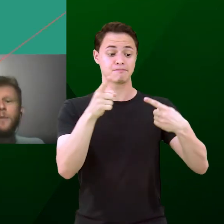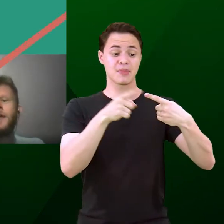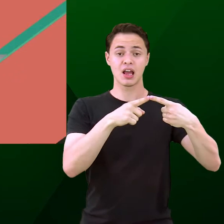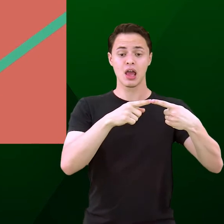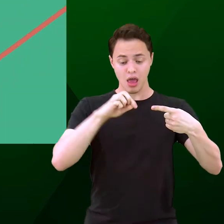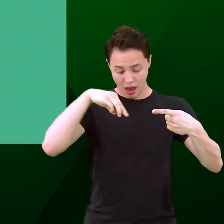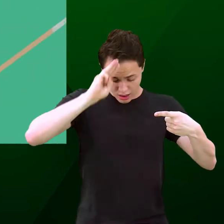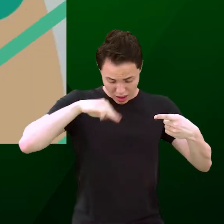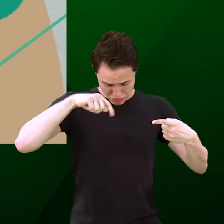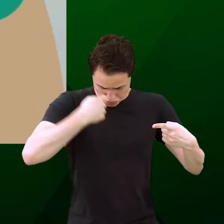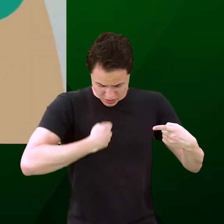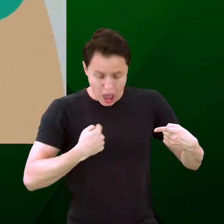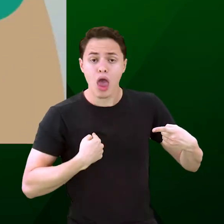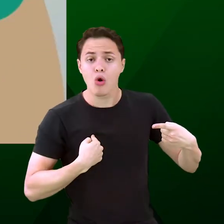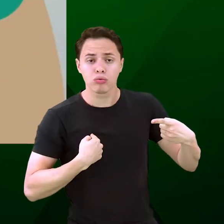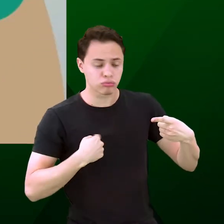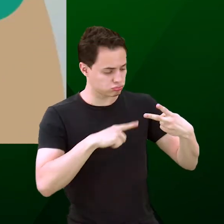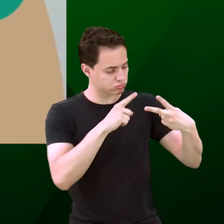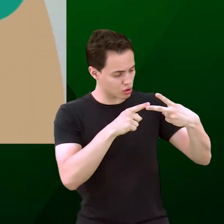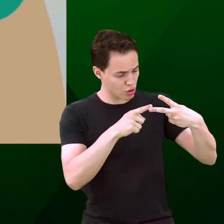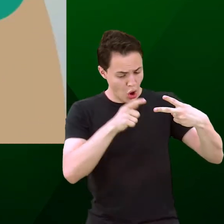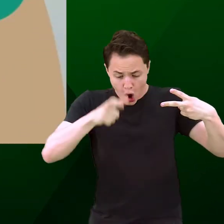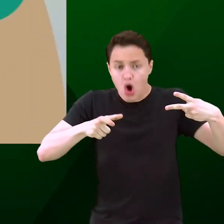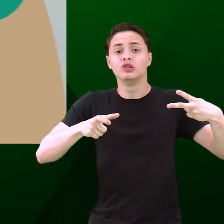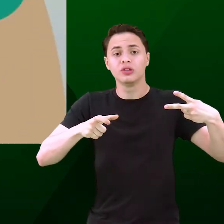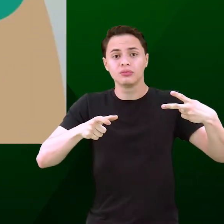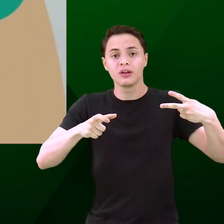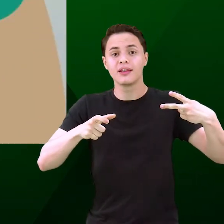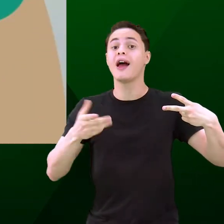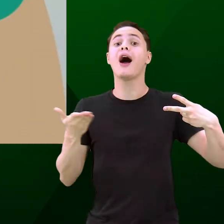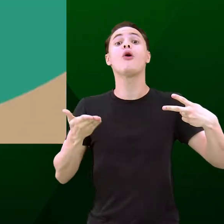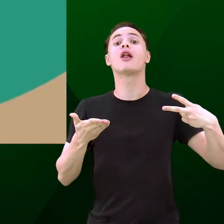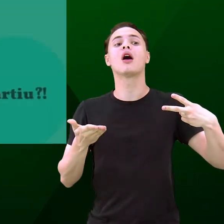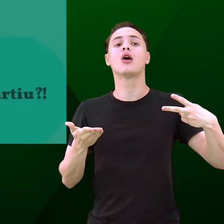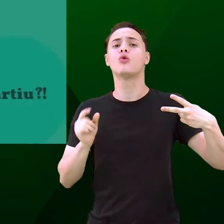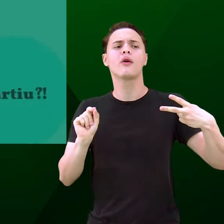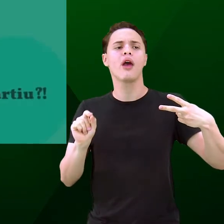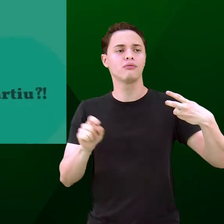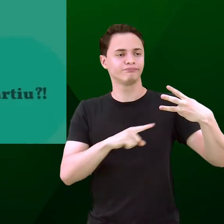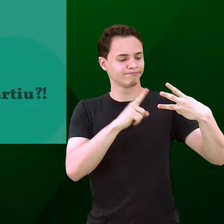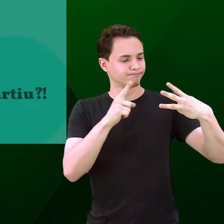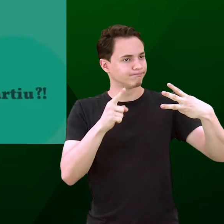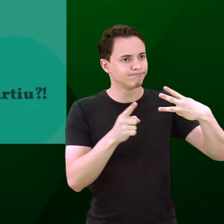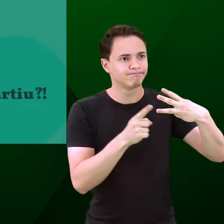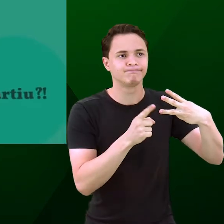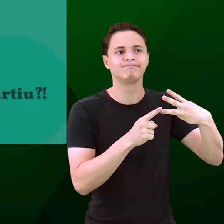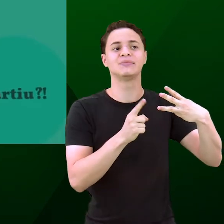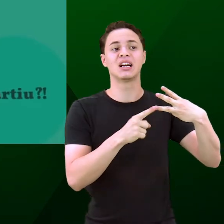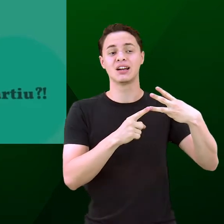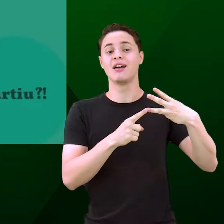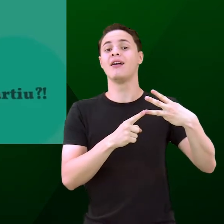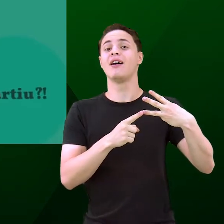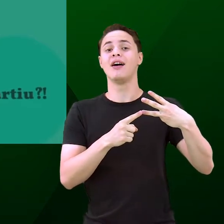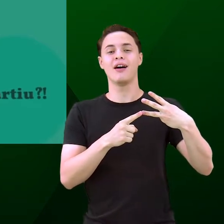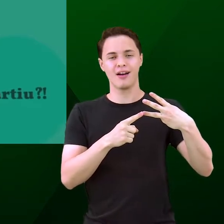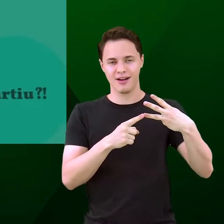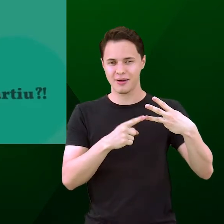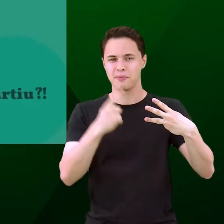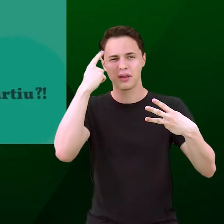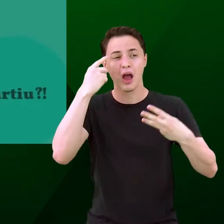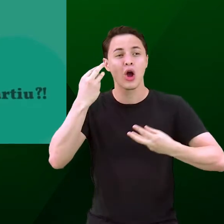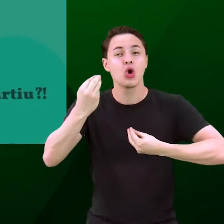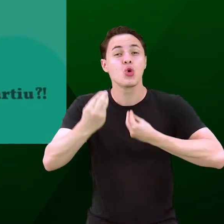ser observadas. E eu coloquei aqui, para a nossa conversa, pelo menos 3 delas. Tá? Então, quem eu sou?